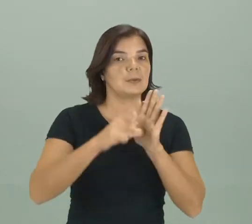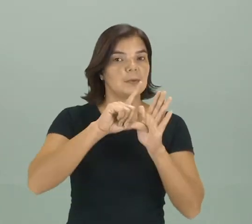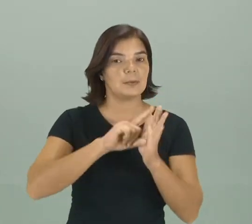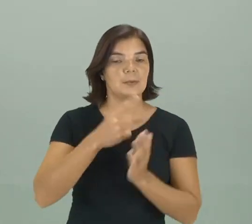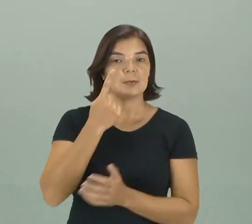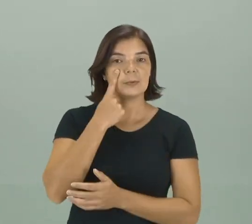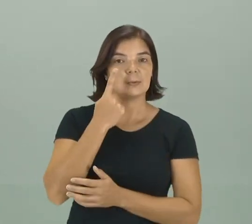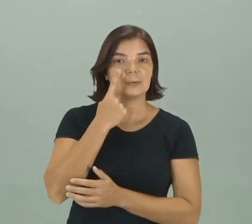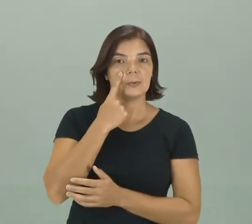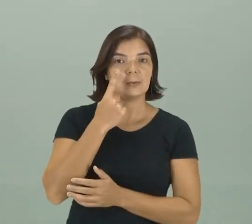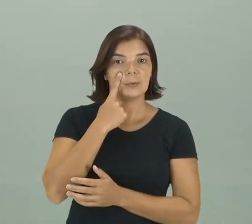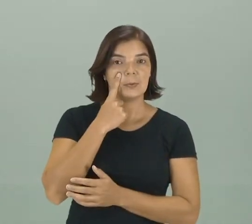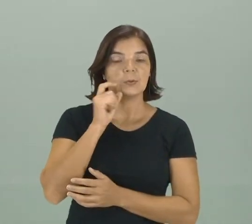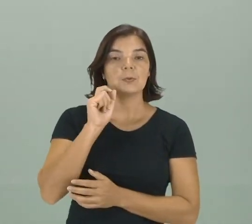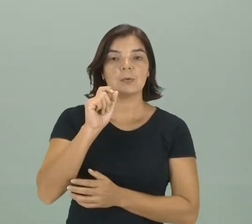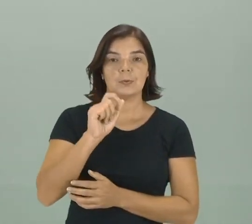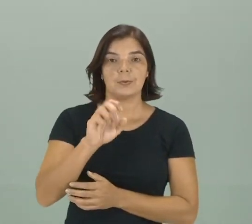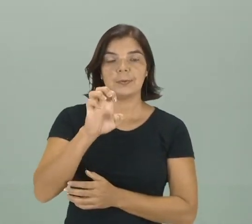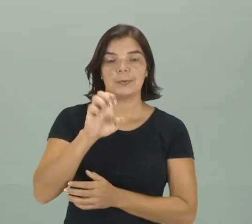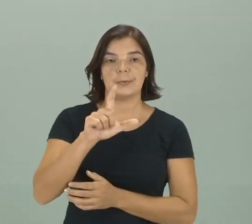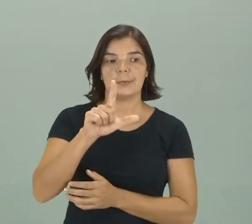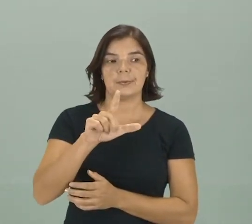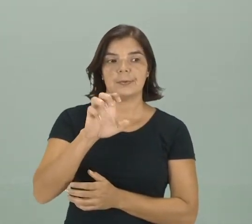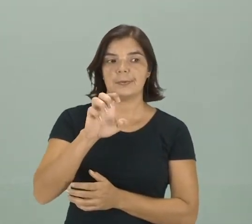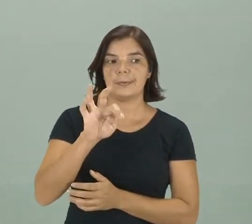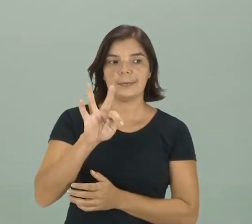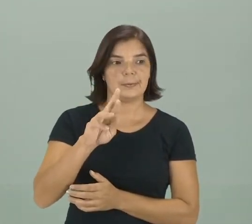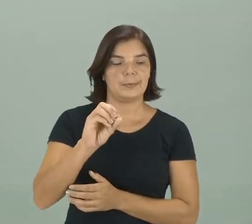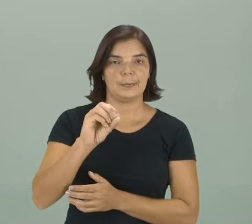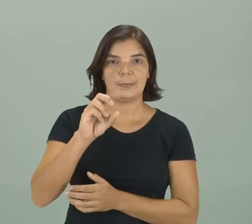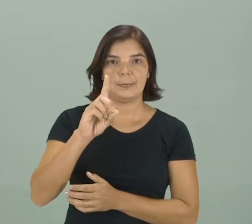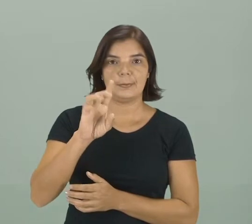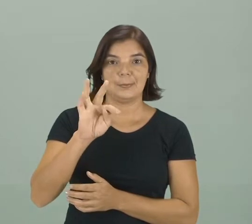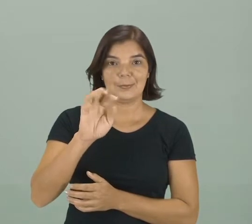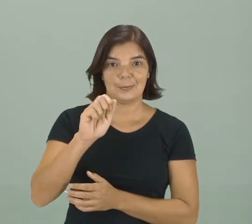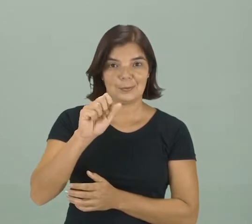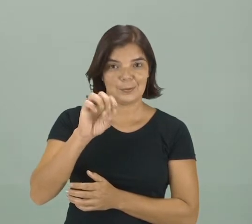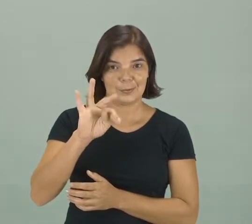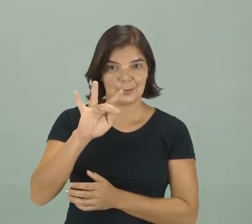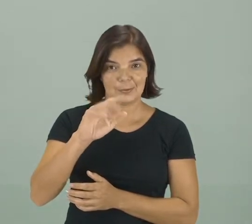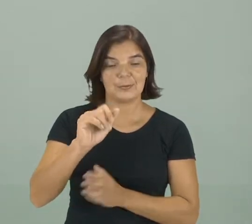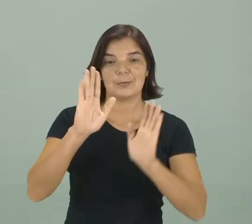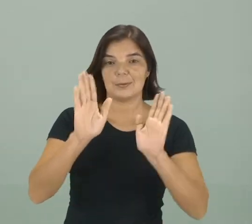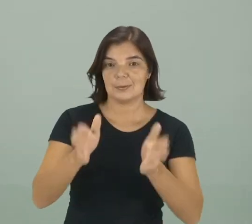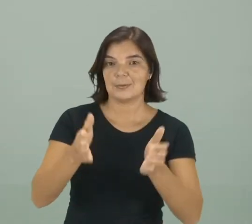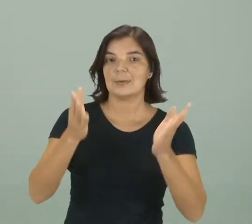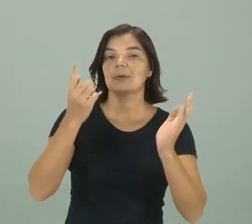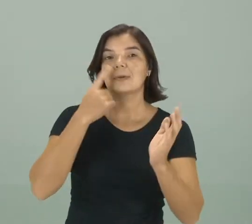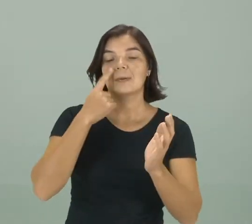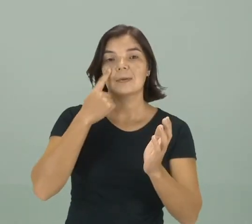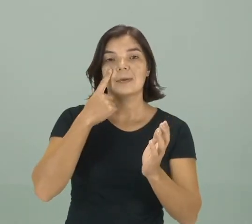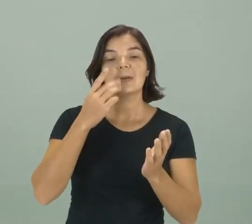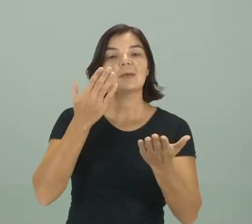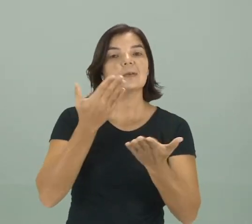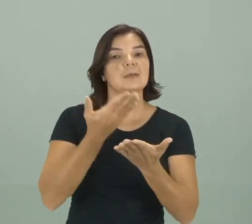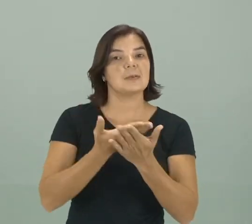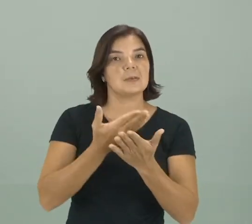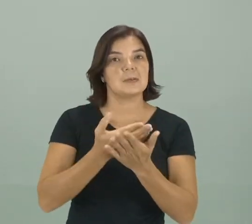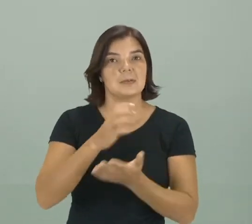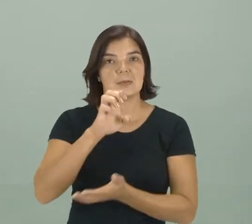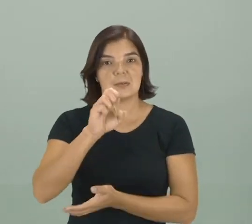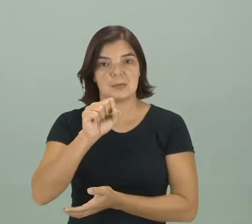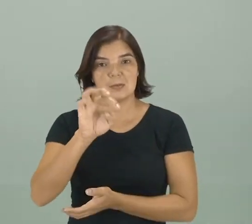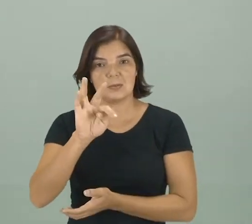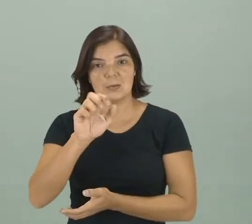nós vimos a eletrostática, que estudava as cargas elétricas, mas como o próprio nome já diz, estavam estáticas